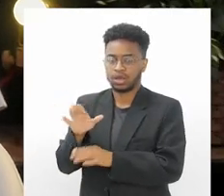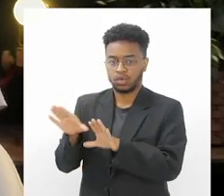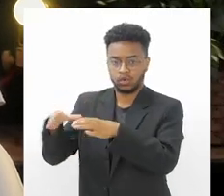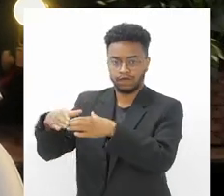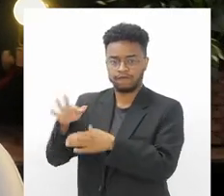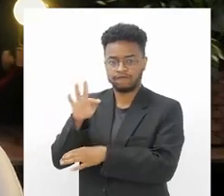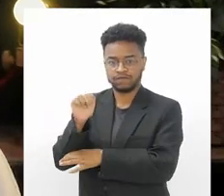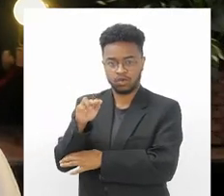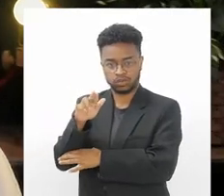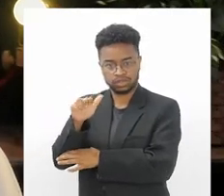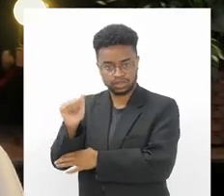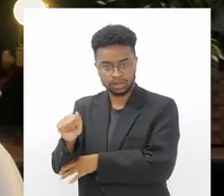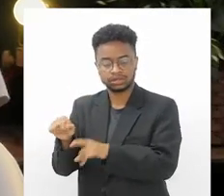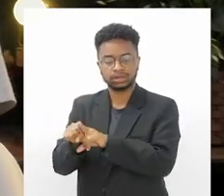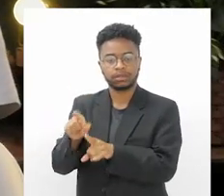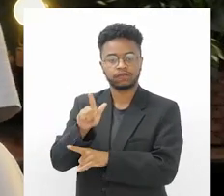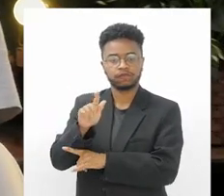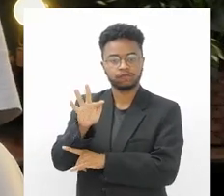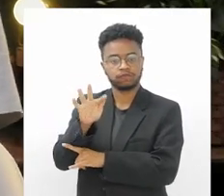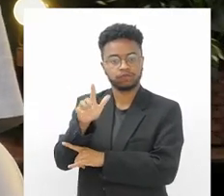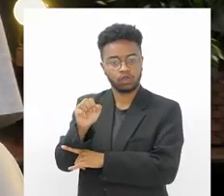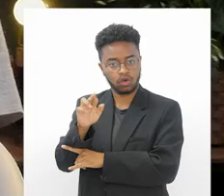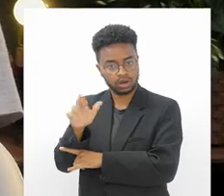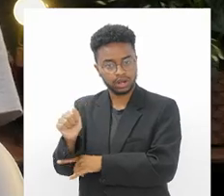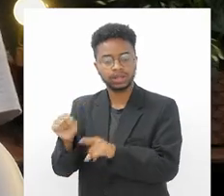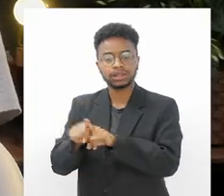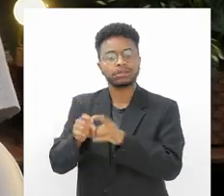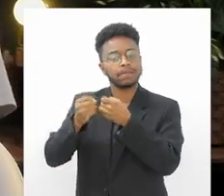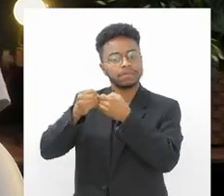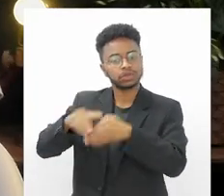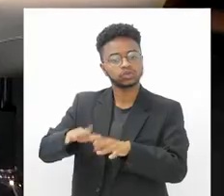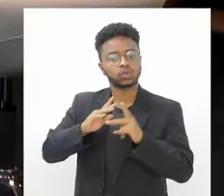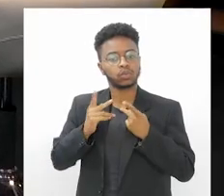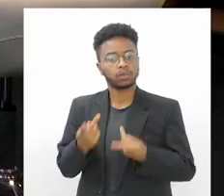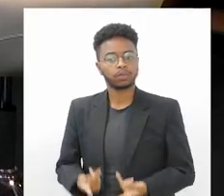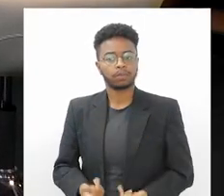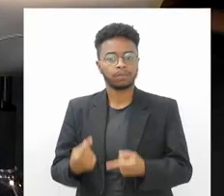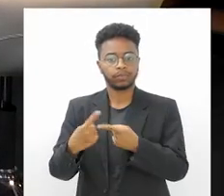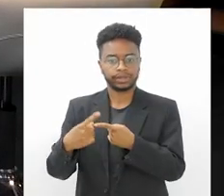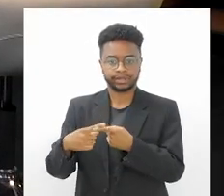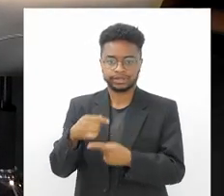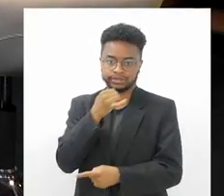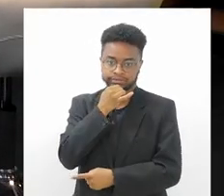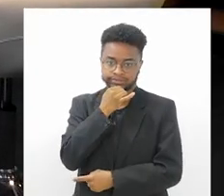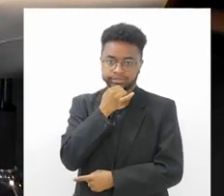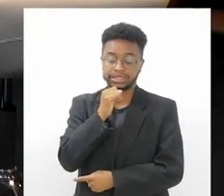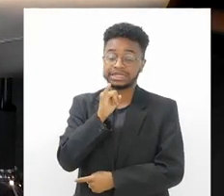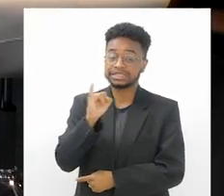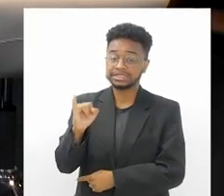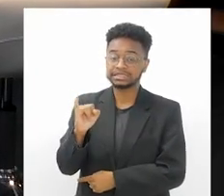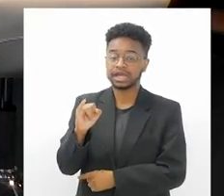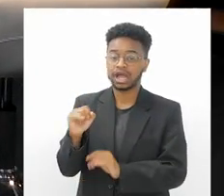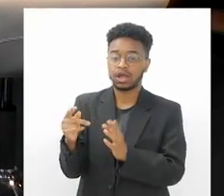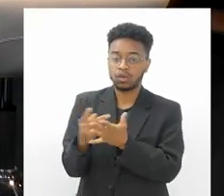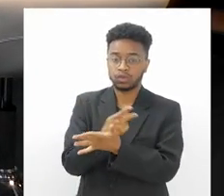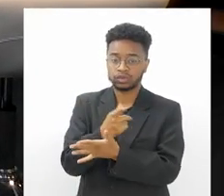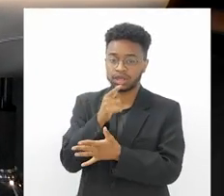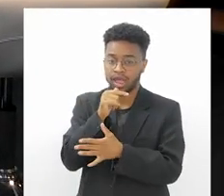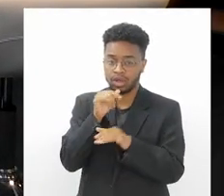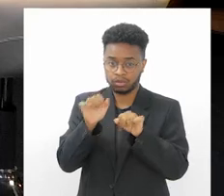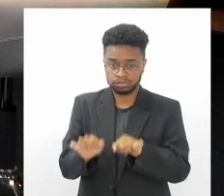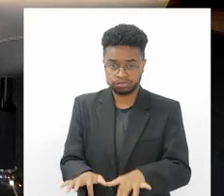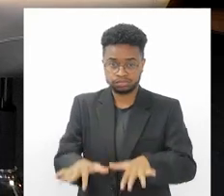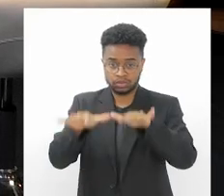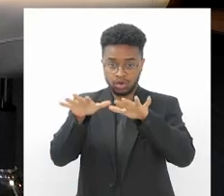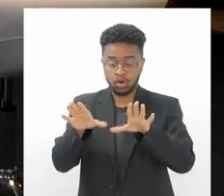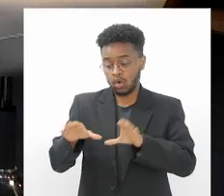fauna, né? E a flora também, mas também para o próprio ser humano, que vai que uma espécie de peixe, com a elevação dos